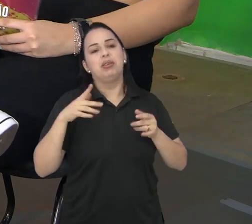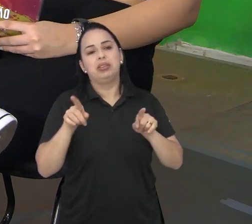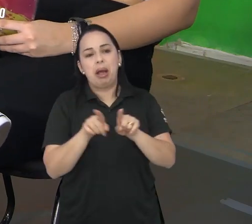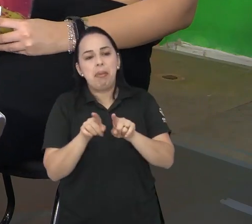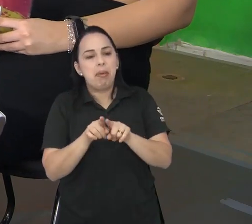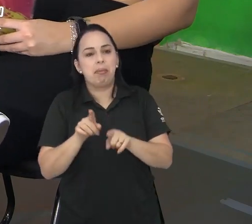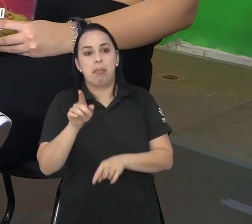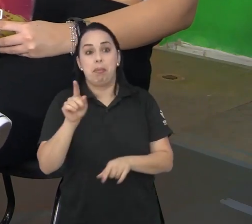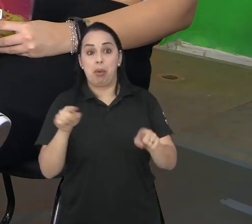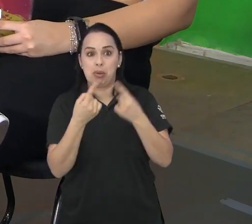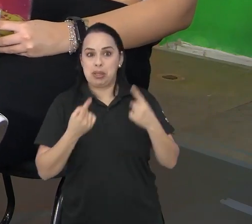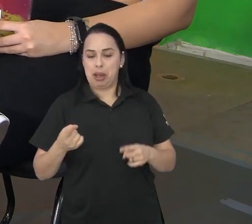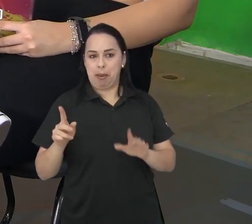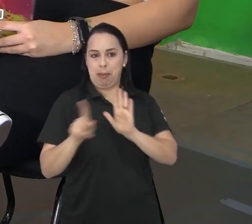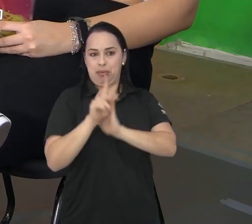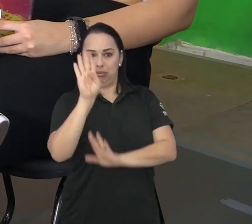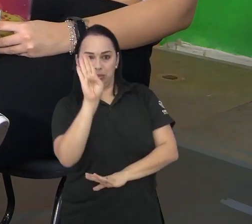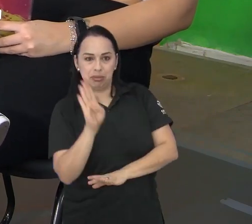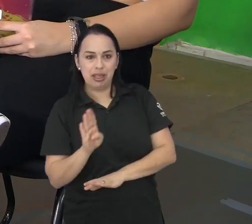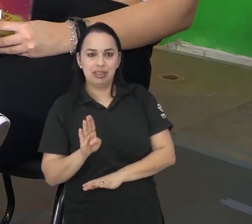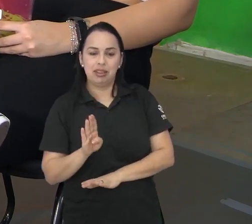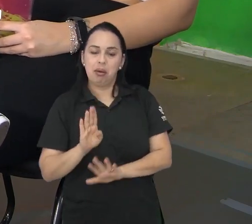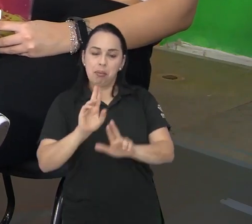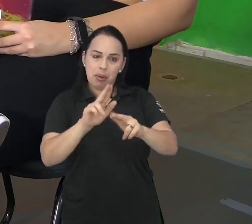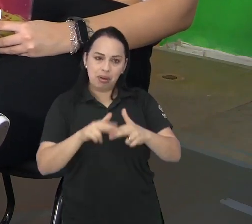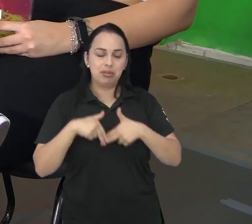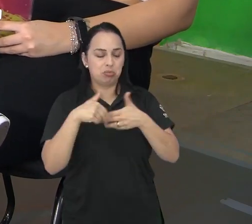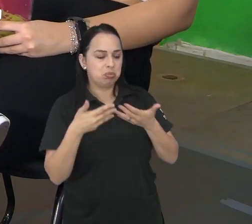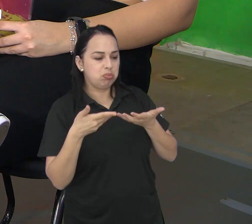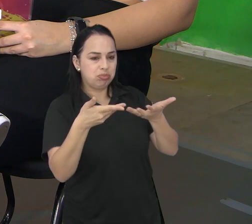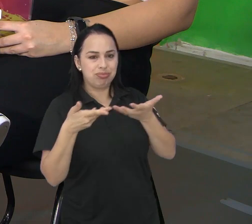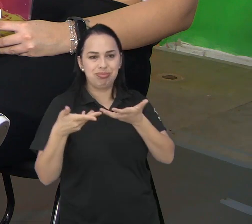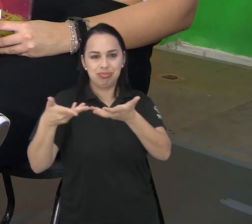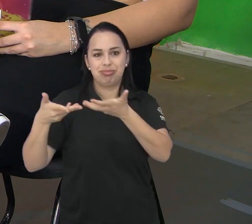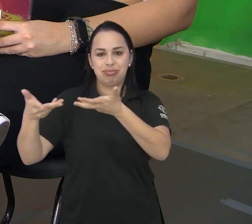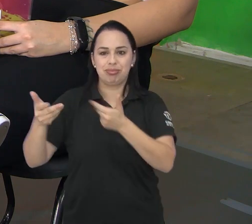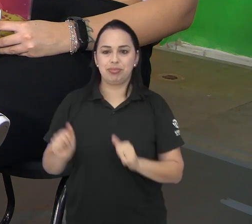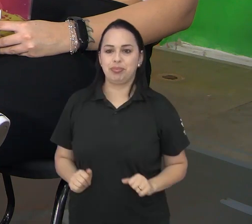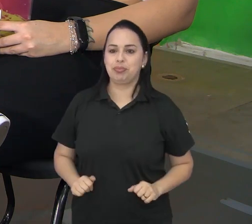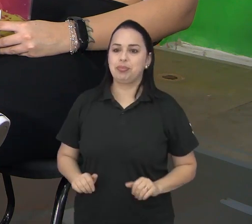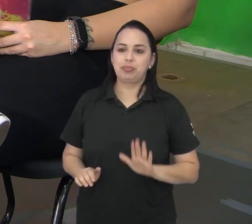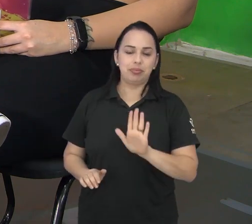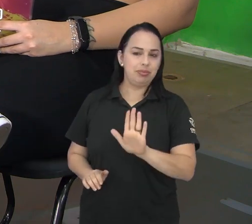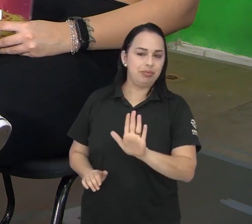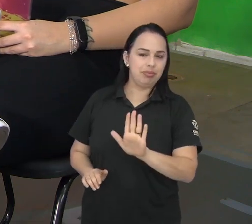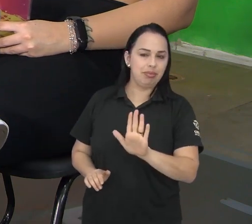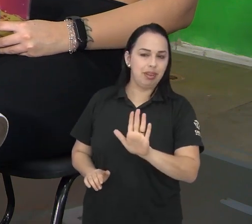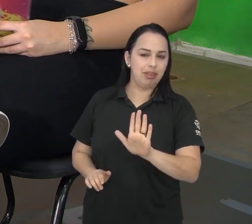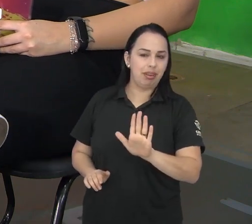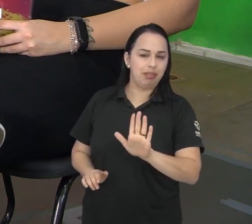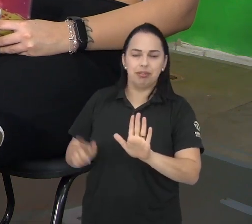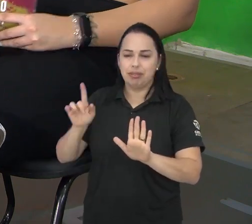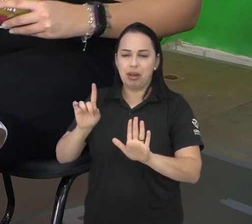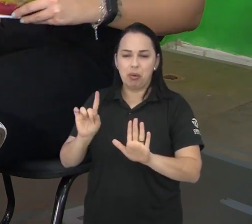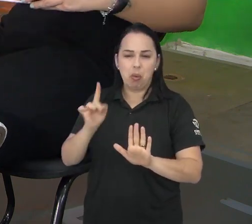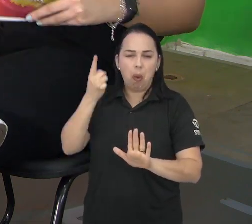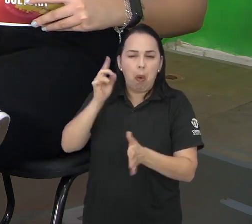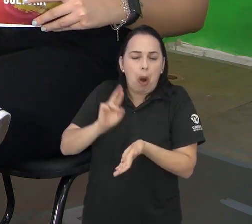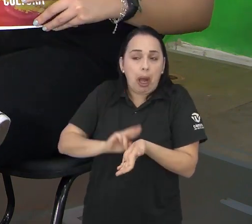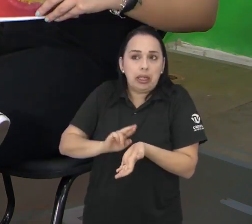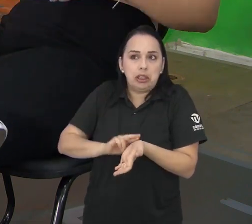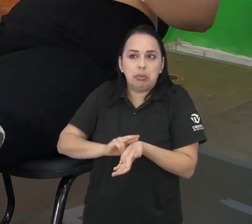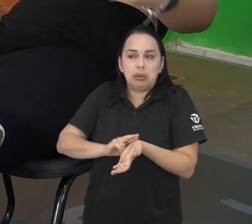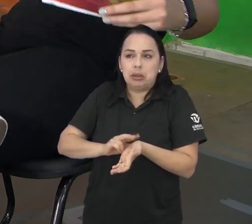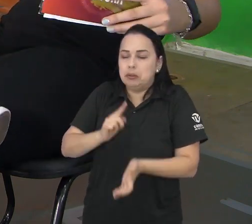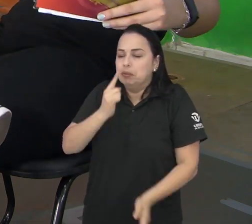música brasileira, então a gente acaba que tocando um pouco de tudo, né? Mas tem algum que você descobriu